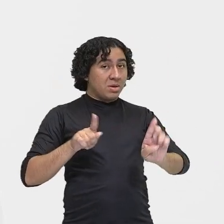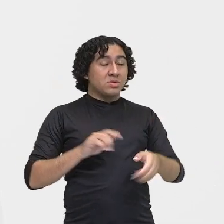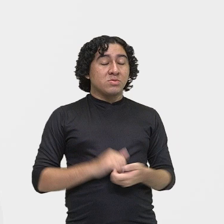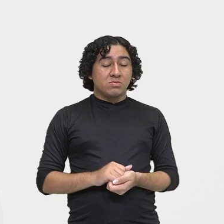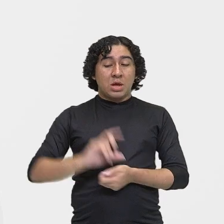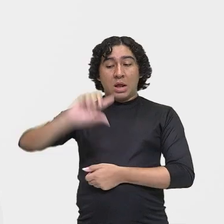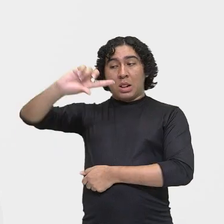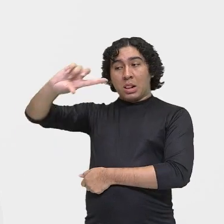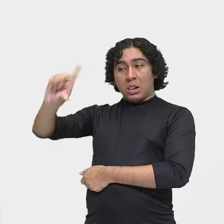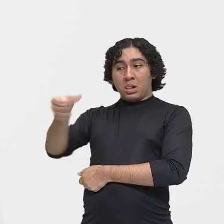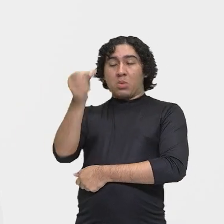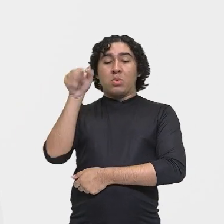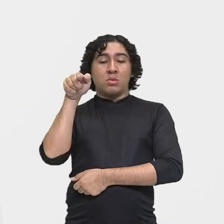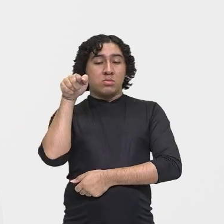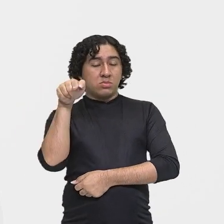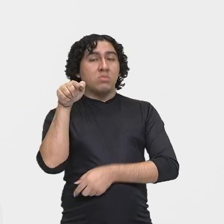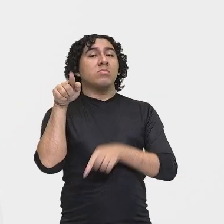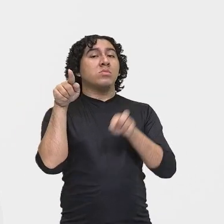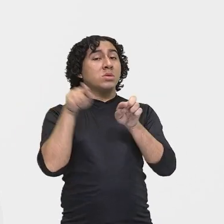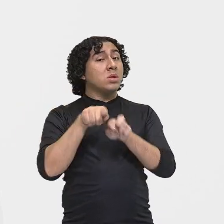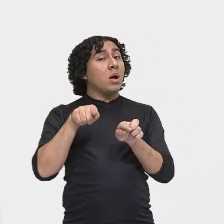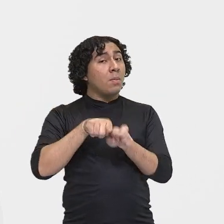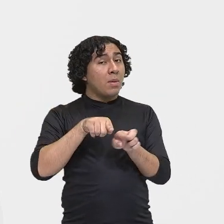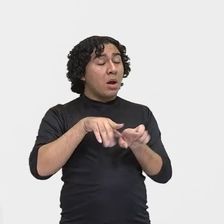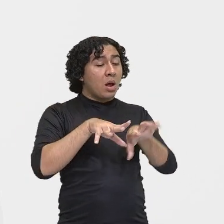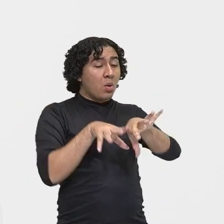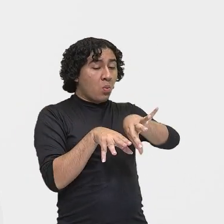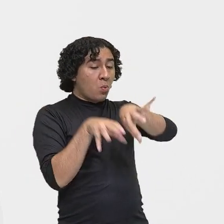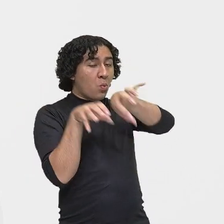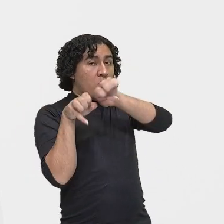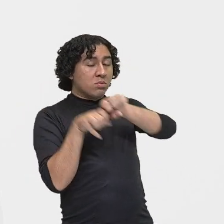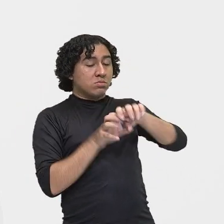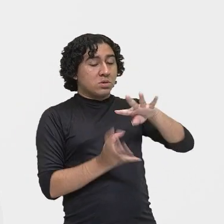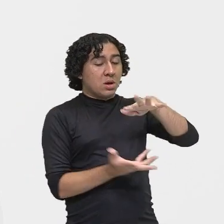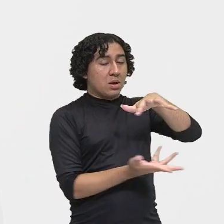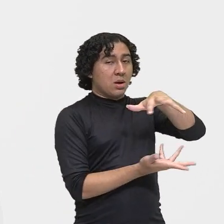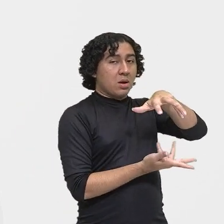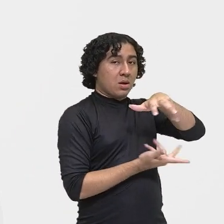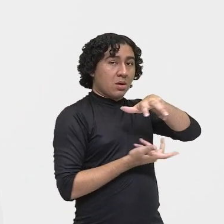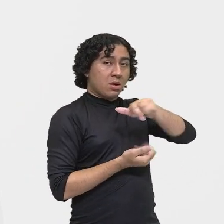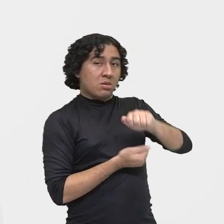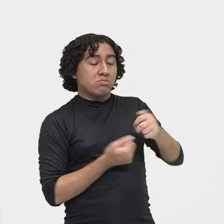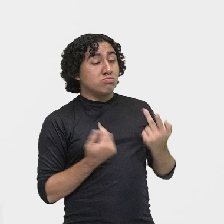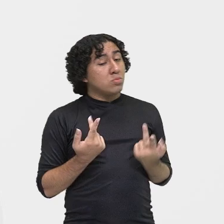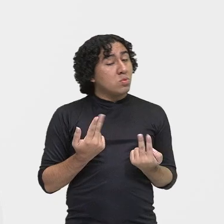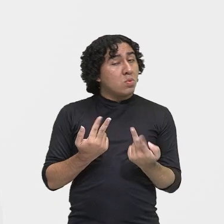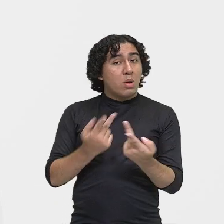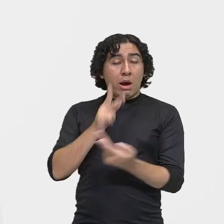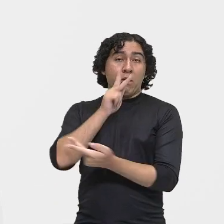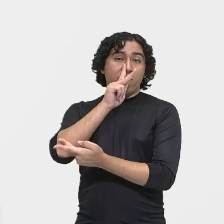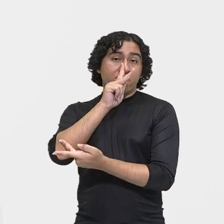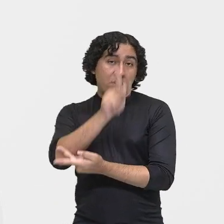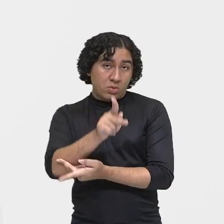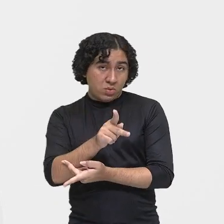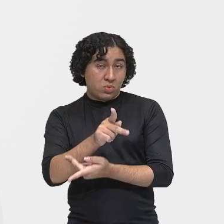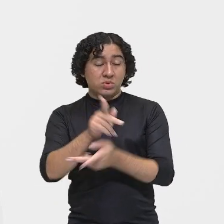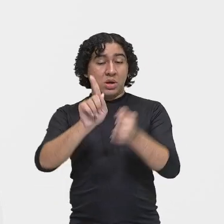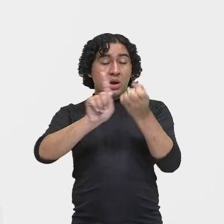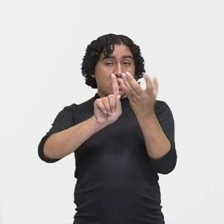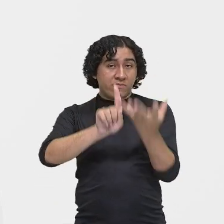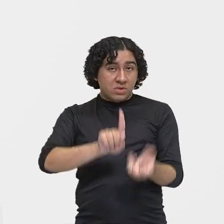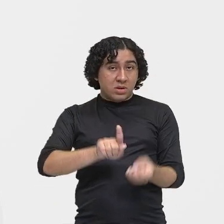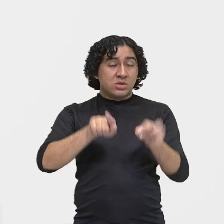a Lua também atrai a Terra, com mesma intensidade,